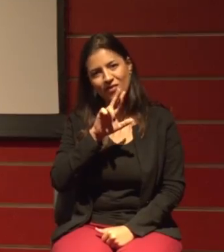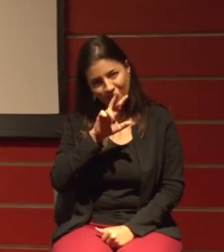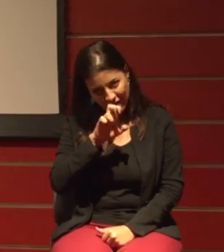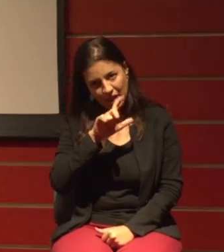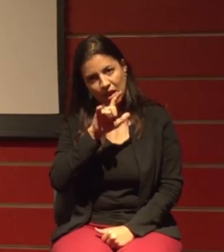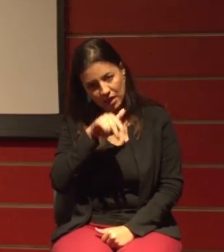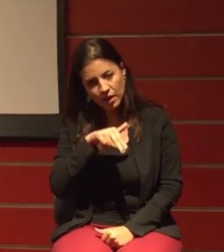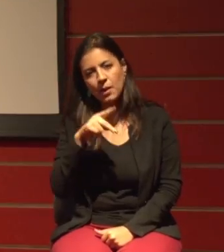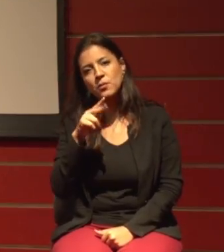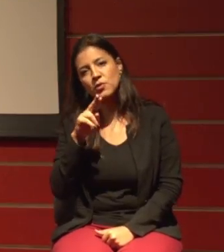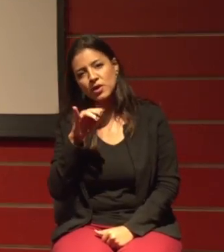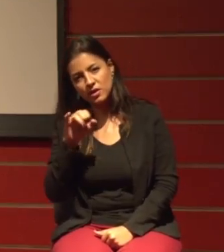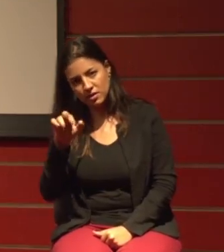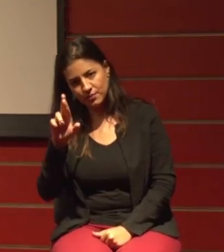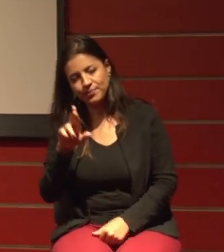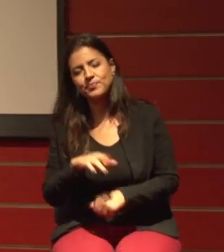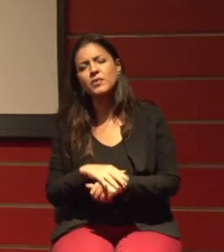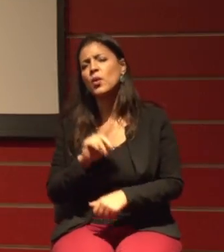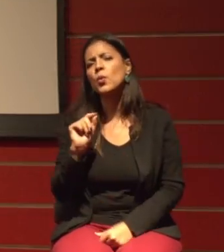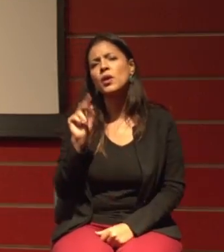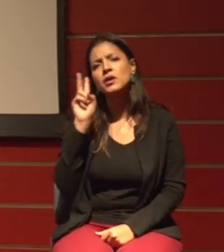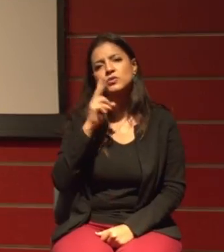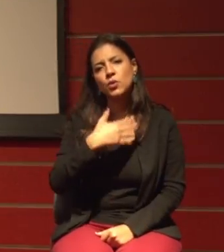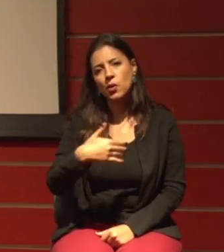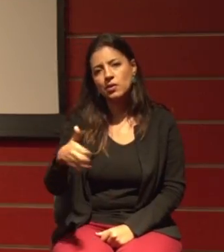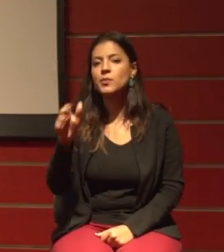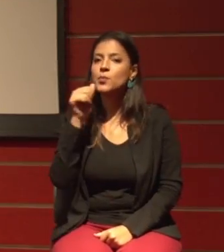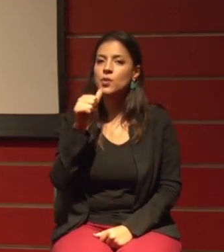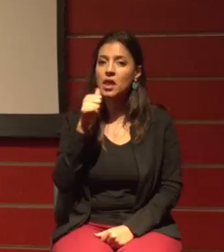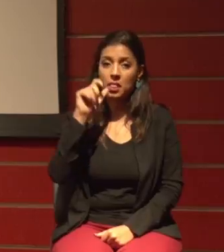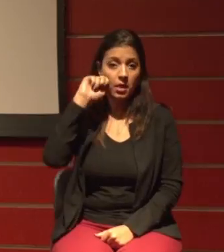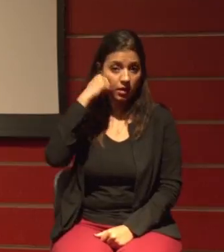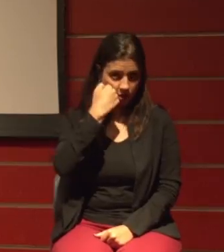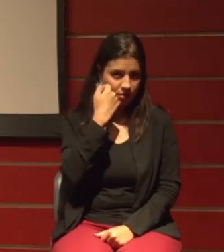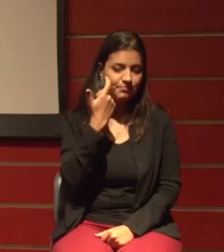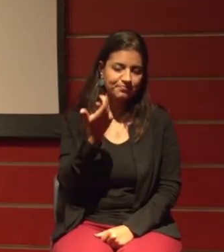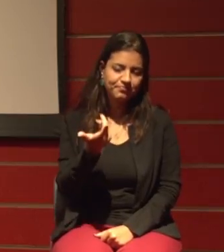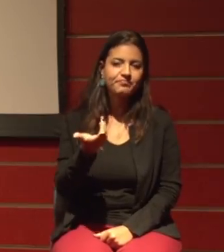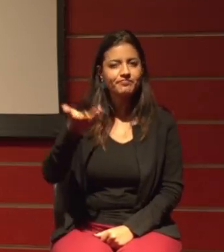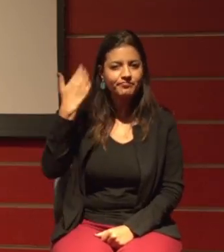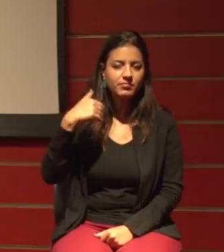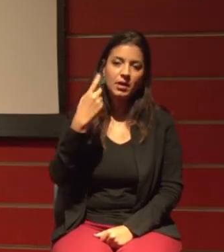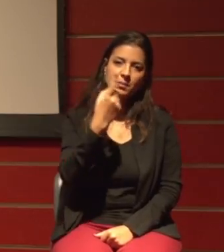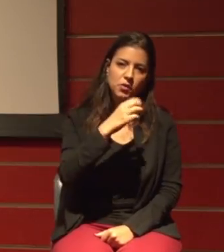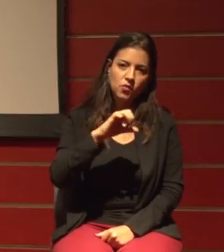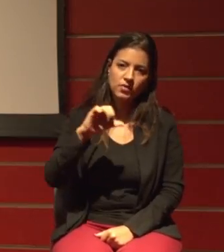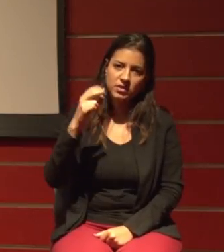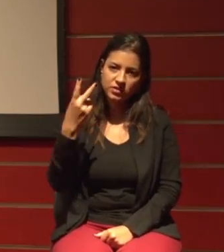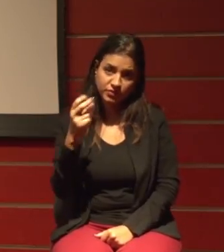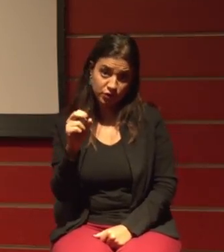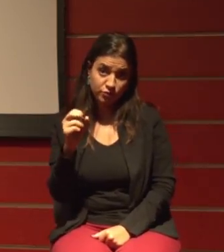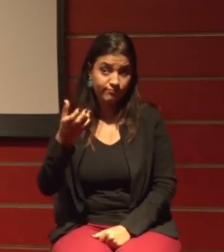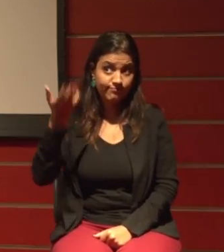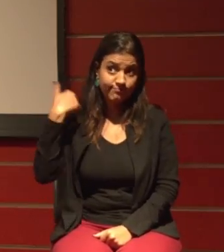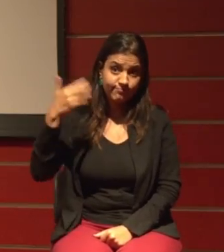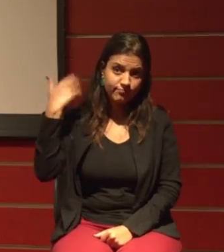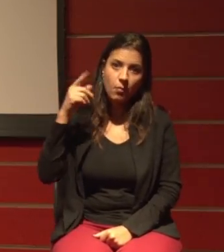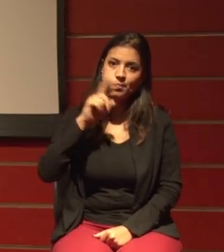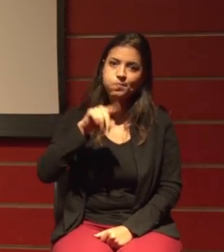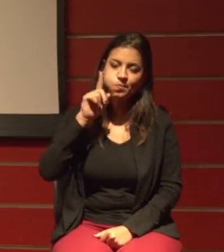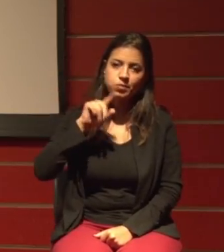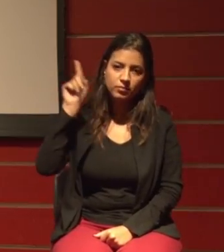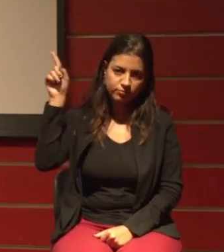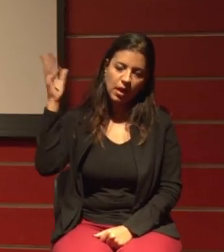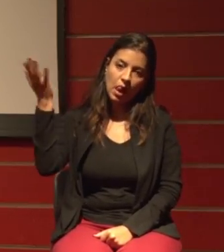mulher negra educada isso a gente tá falando em 1920 tá então pensem no que no no que é nos Estados Unidos